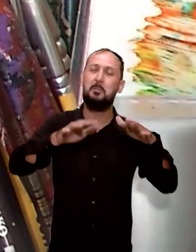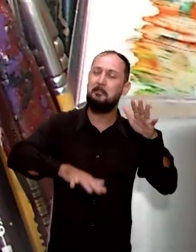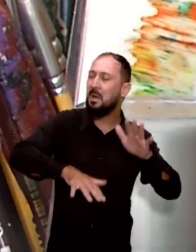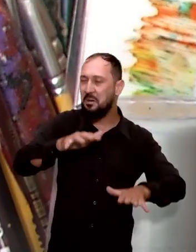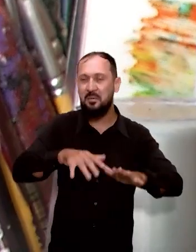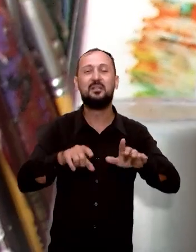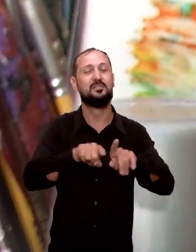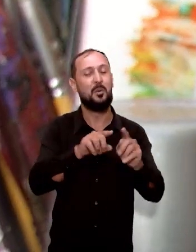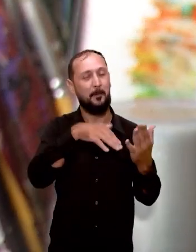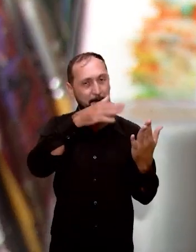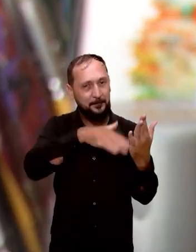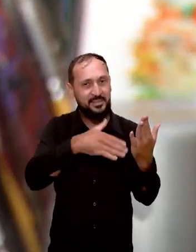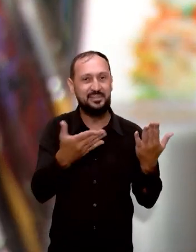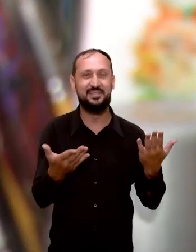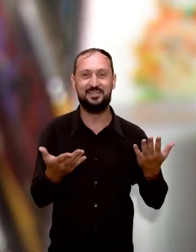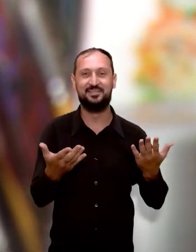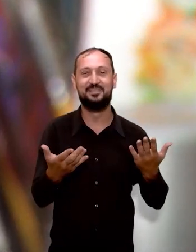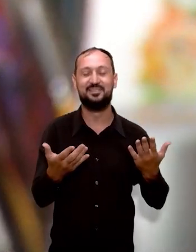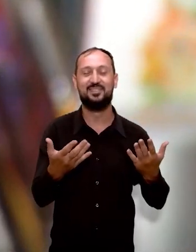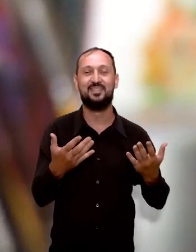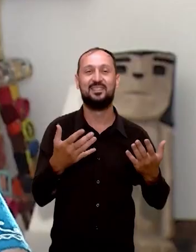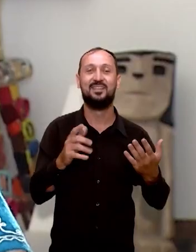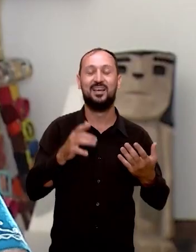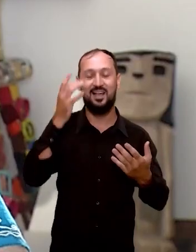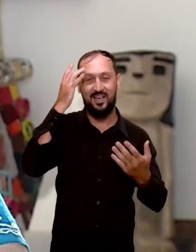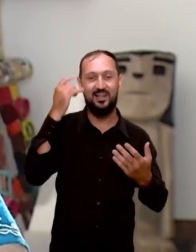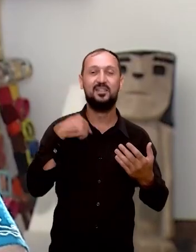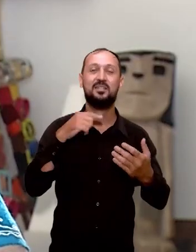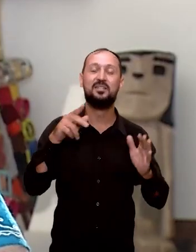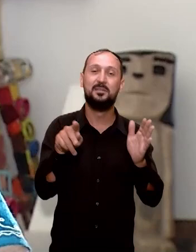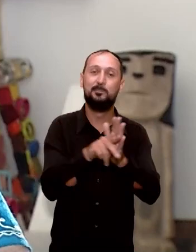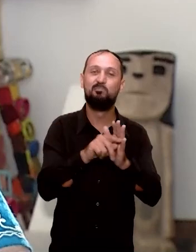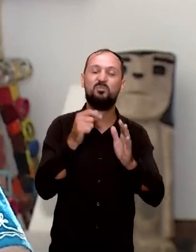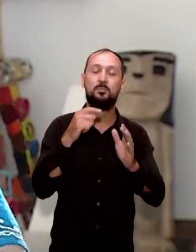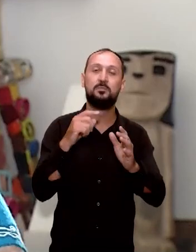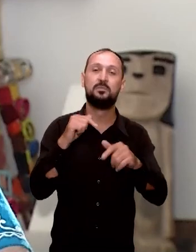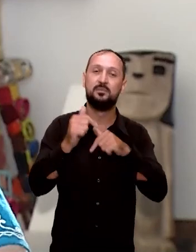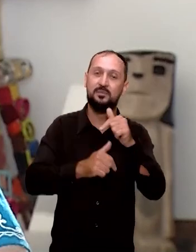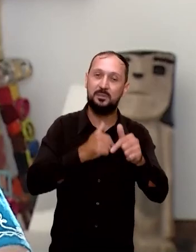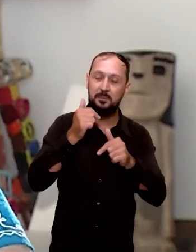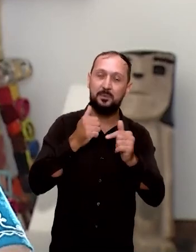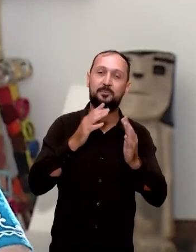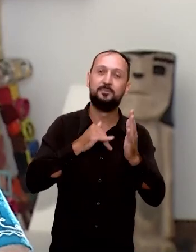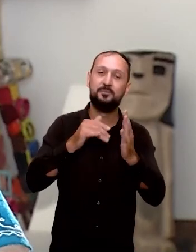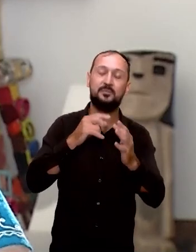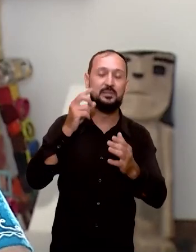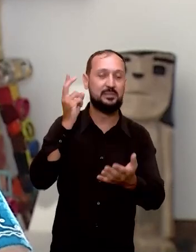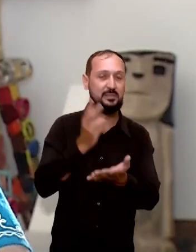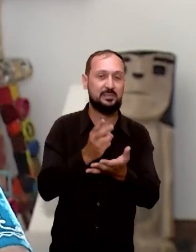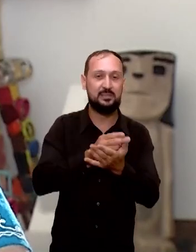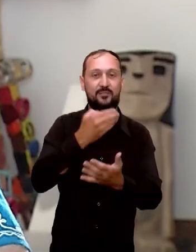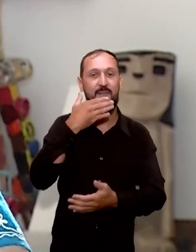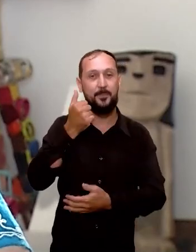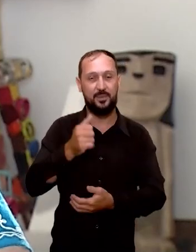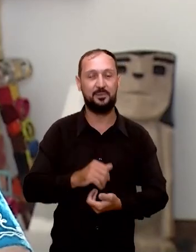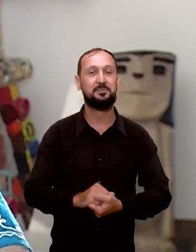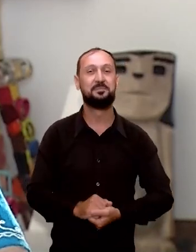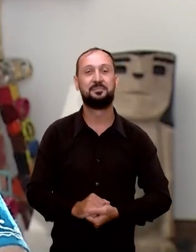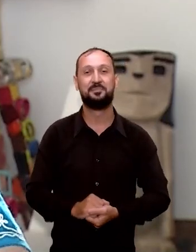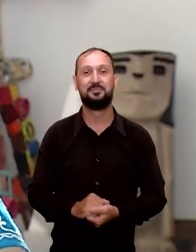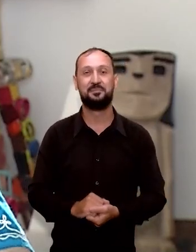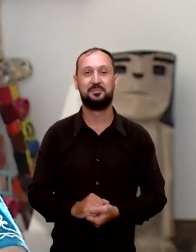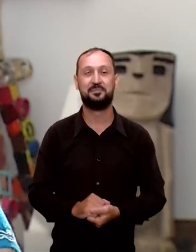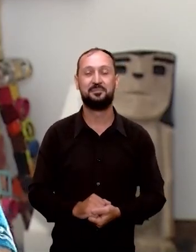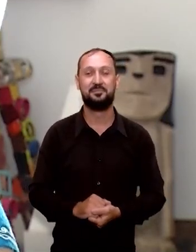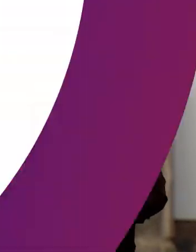alegre, eu pinto, se eu estou mais ou menos também. E eu acho que o exercício da arte faz o pintor